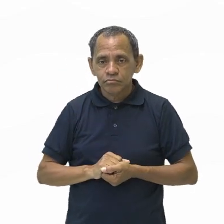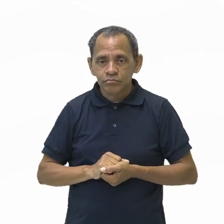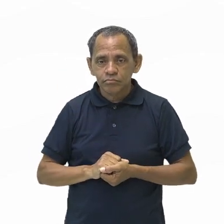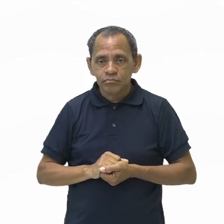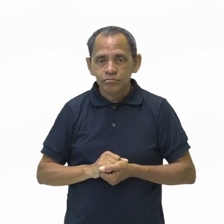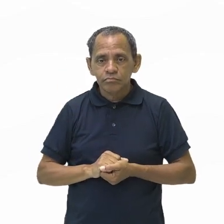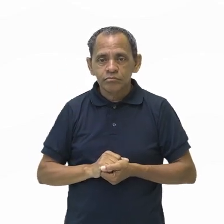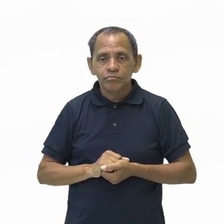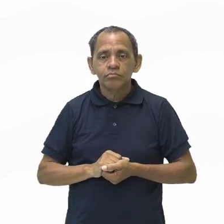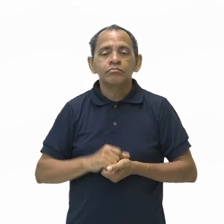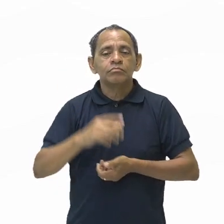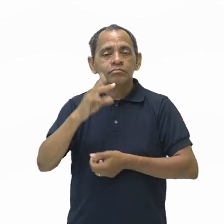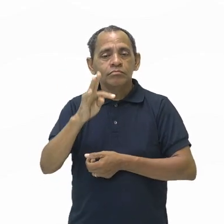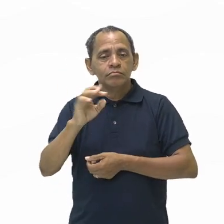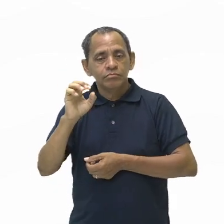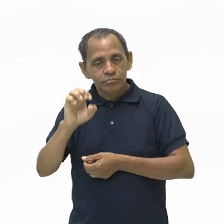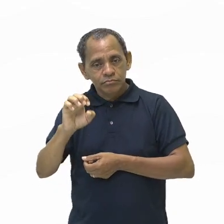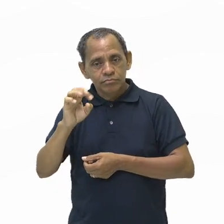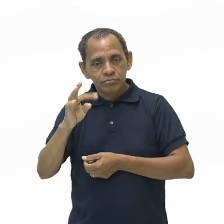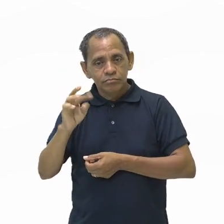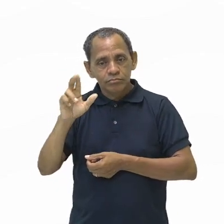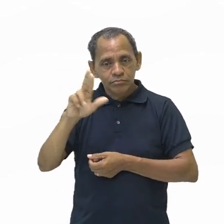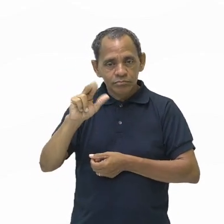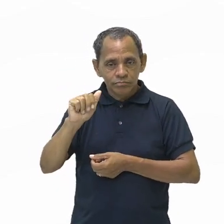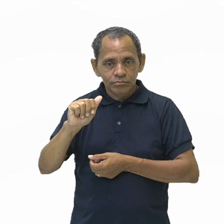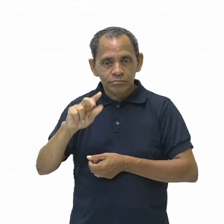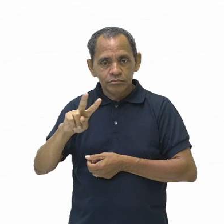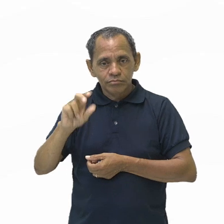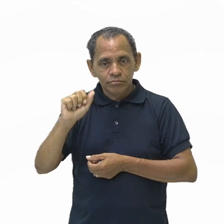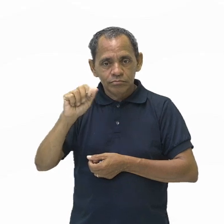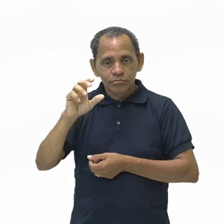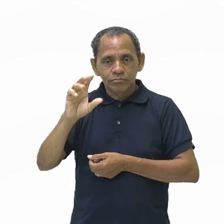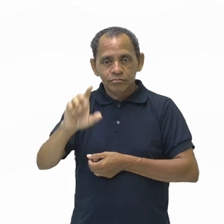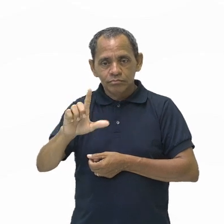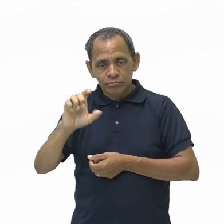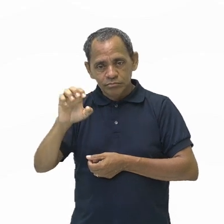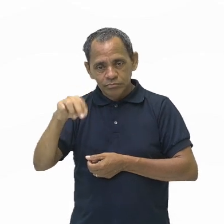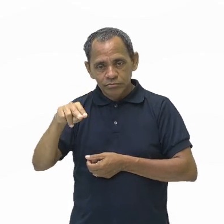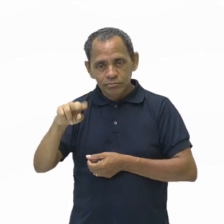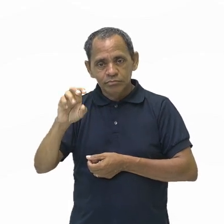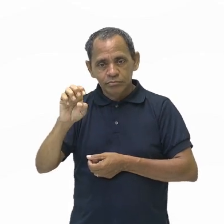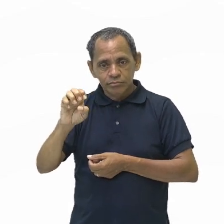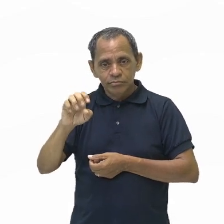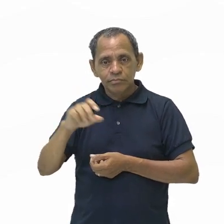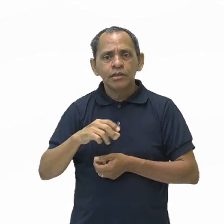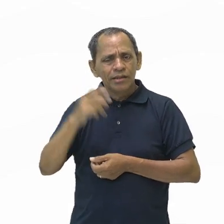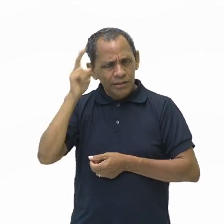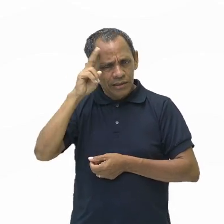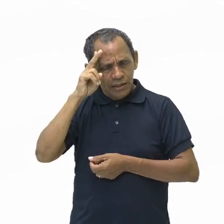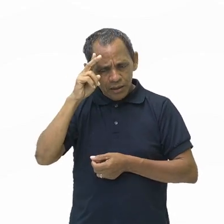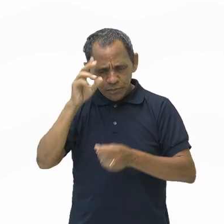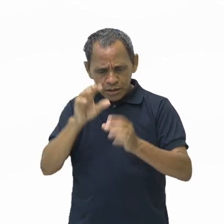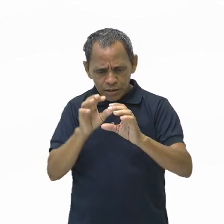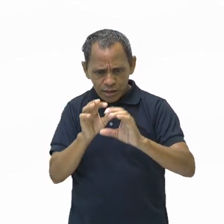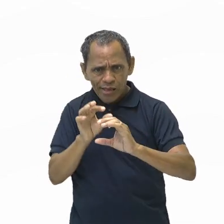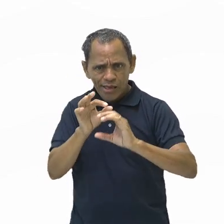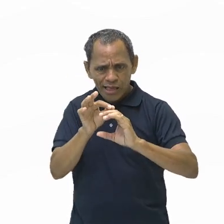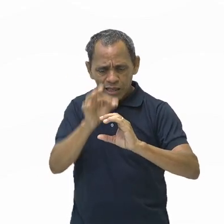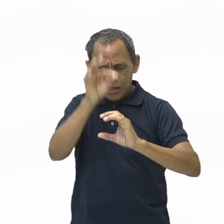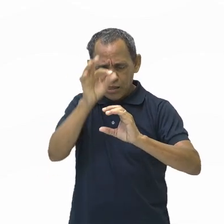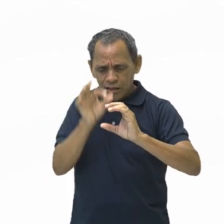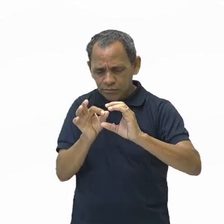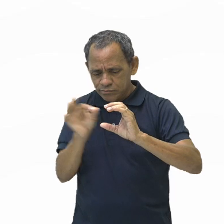correto? O que é tetravalente? É que ele faz 4 ligações. E essa capacidade dele fazer 4